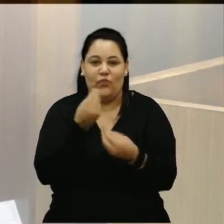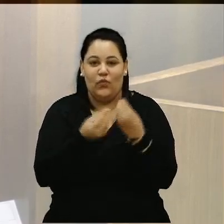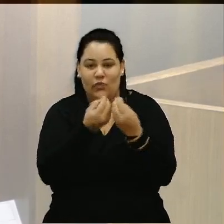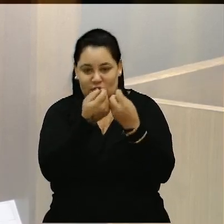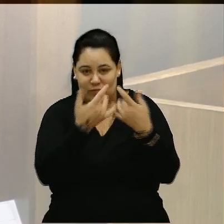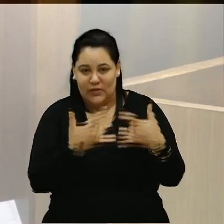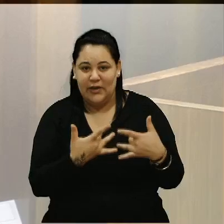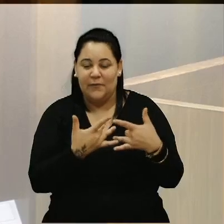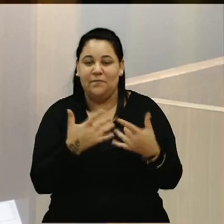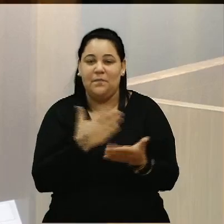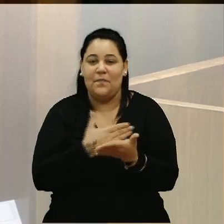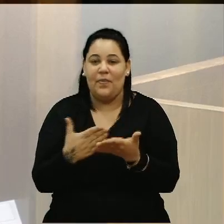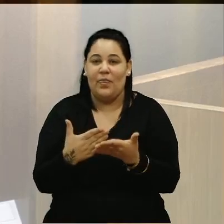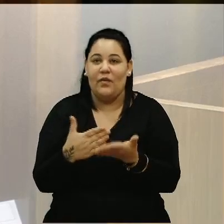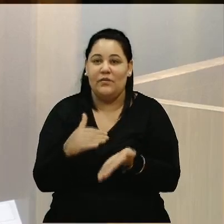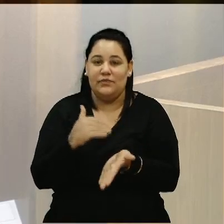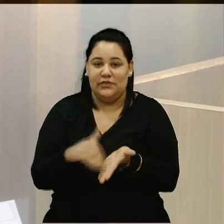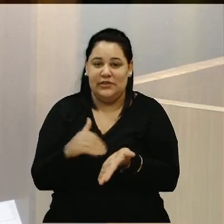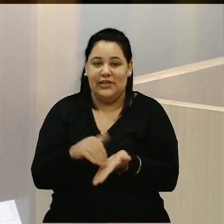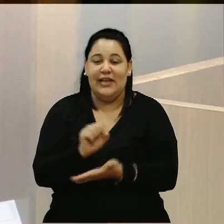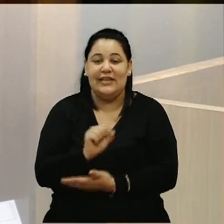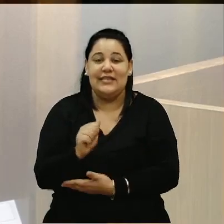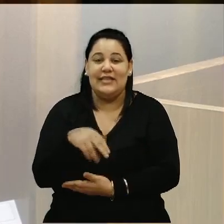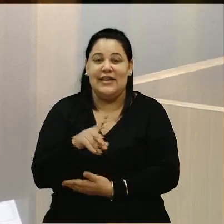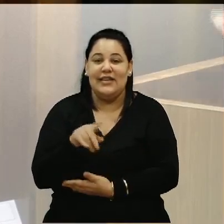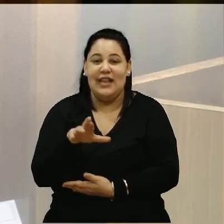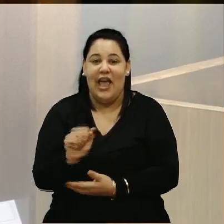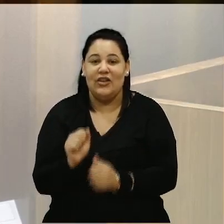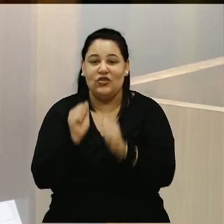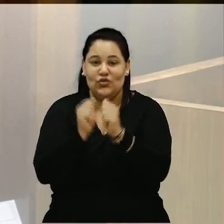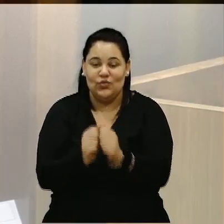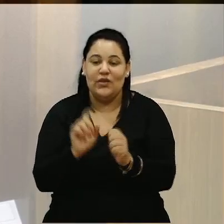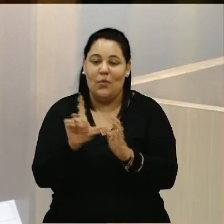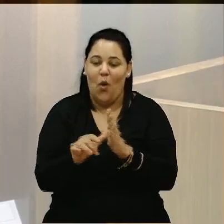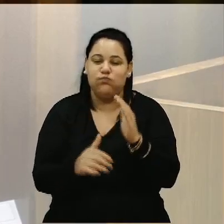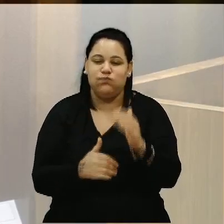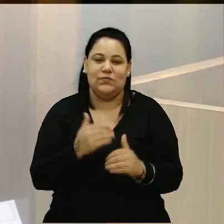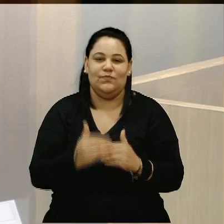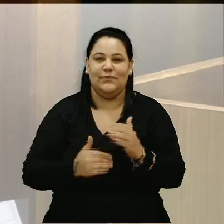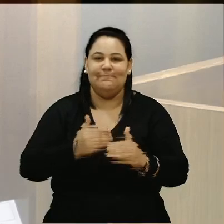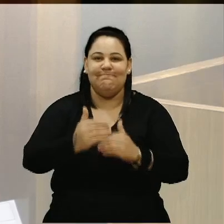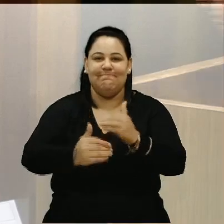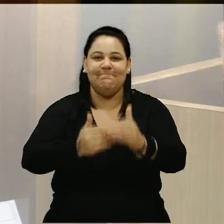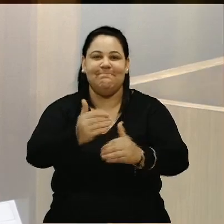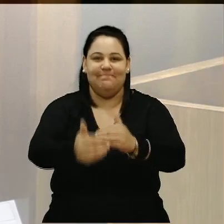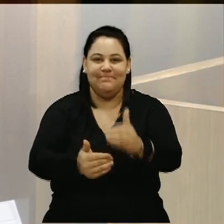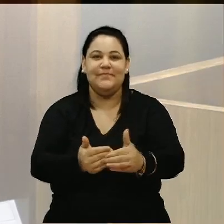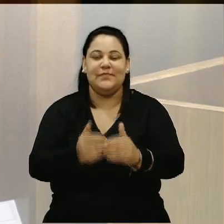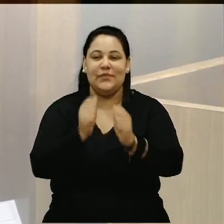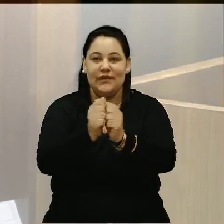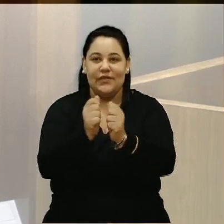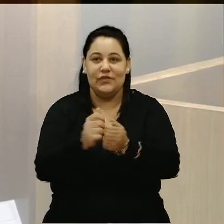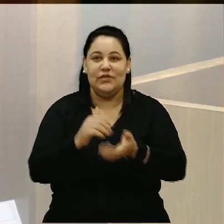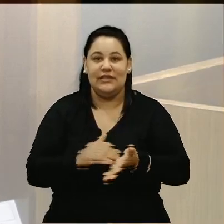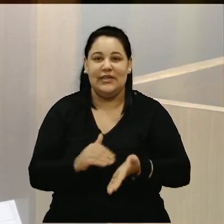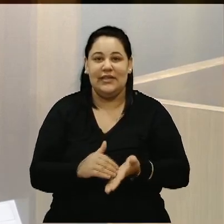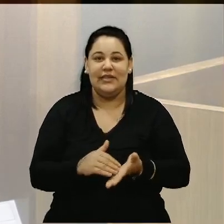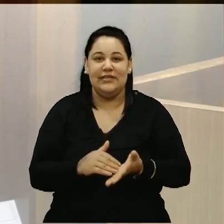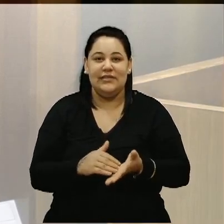com a secretária Sandra Negrini, depois foi com o secretário que